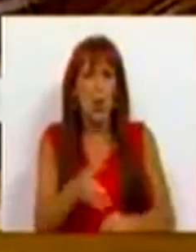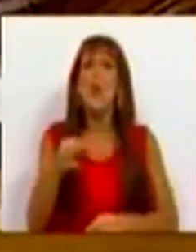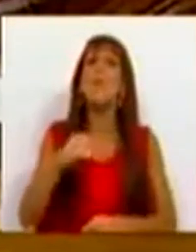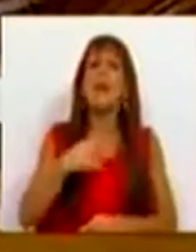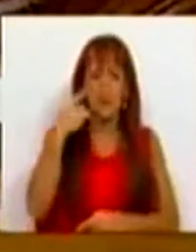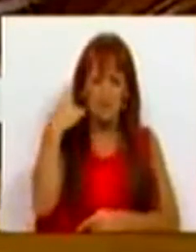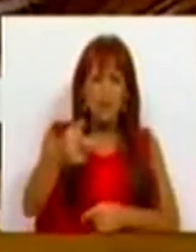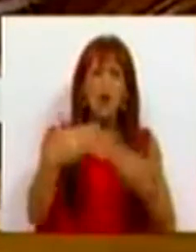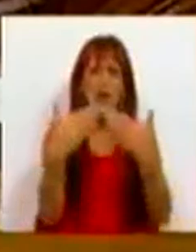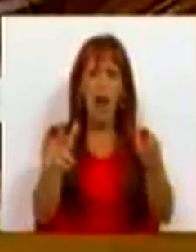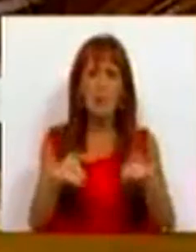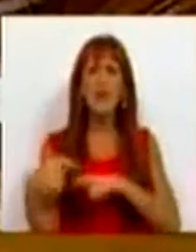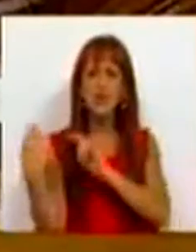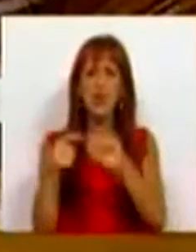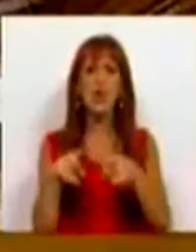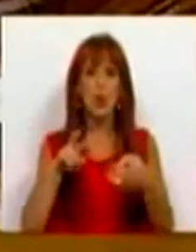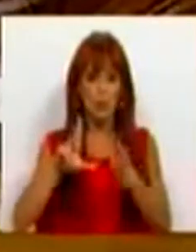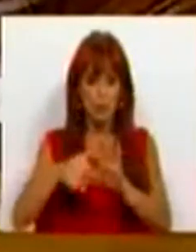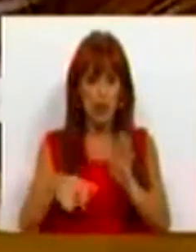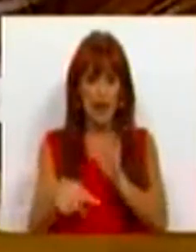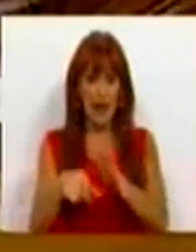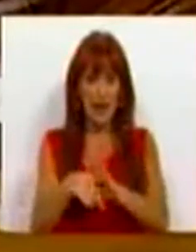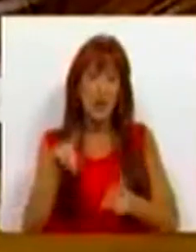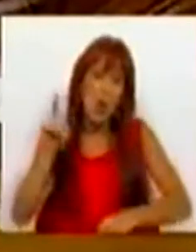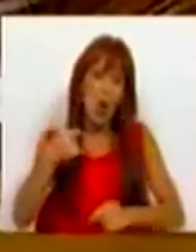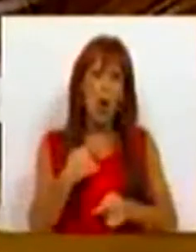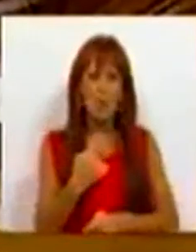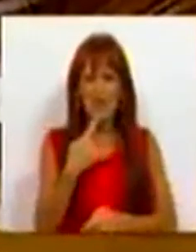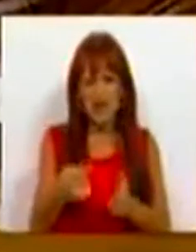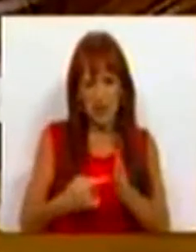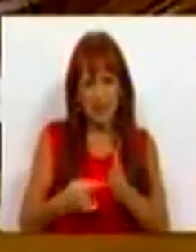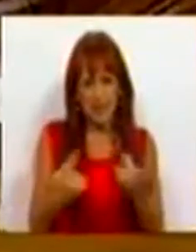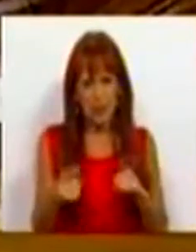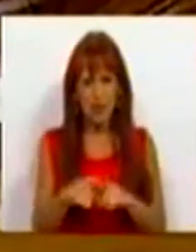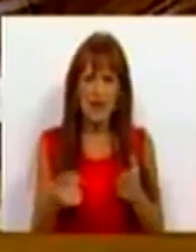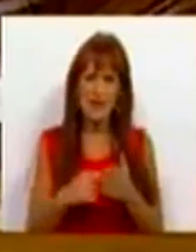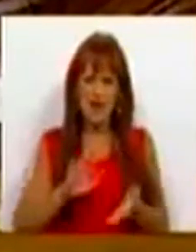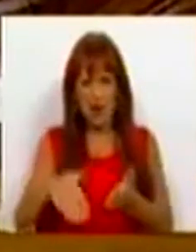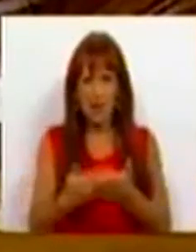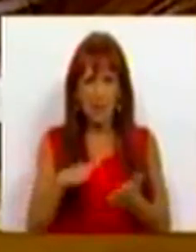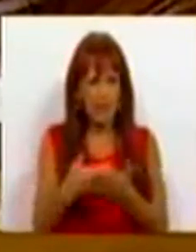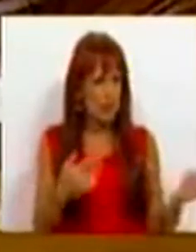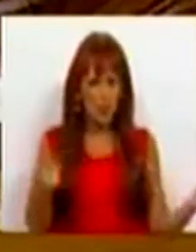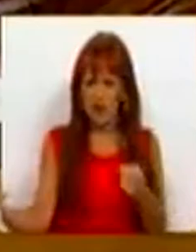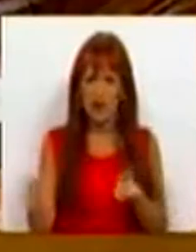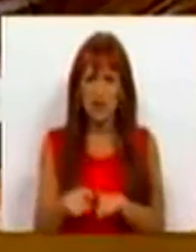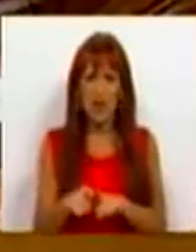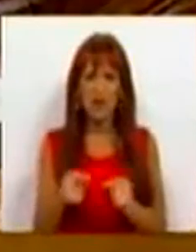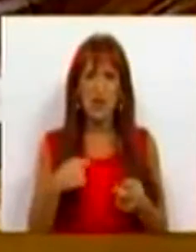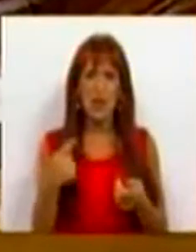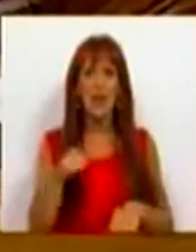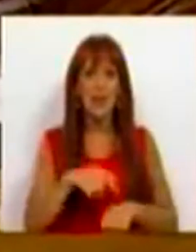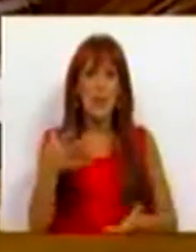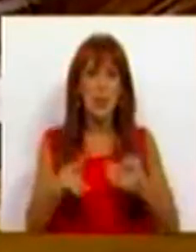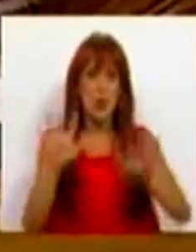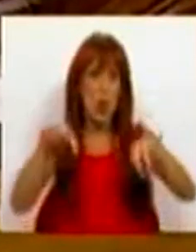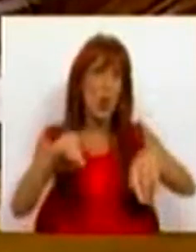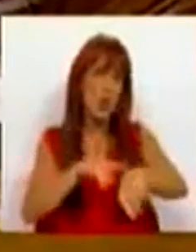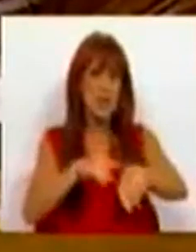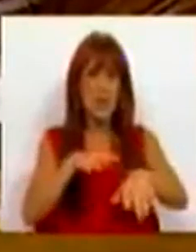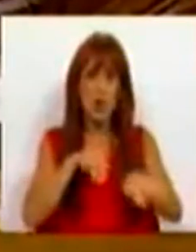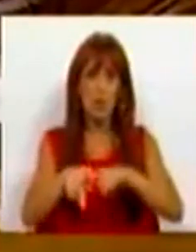difícil resolução, dada a escassez de recursos que o país tem à disposição, também não encontra um horizonte de